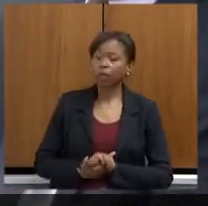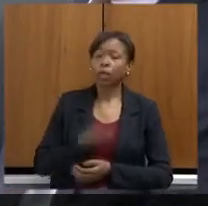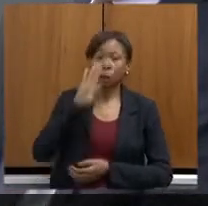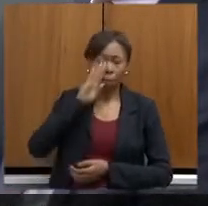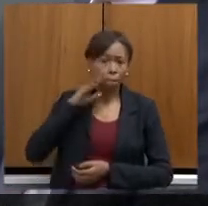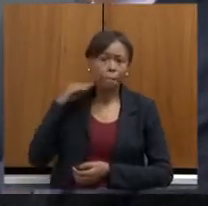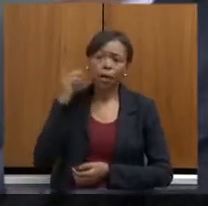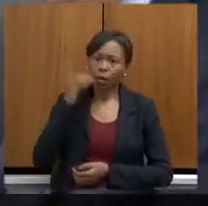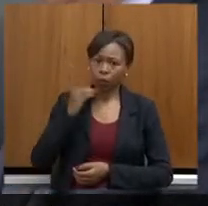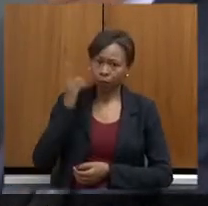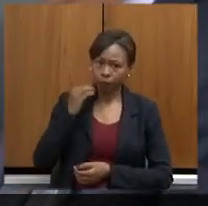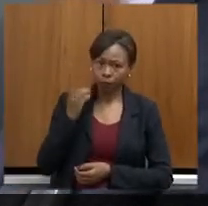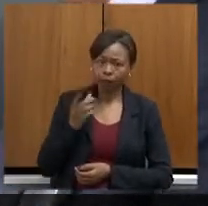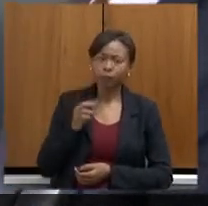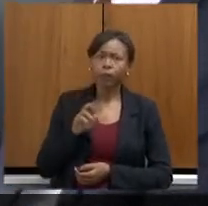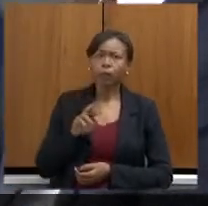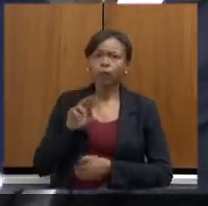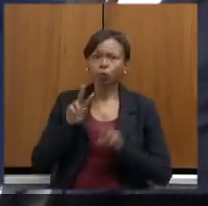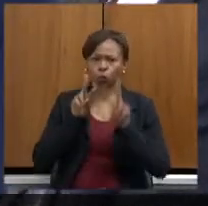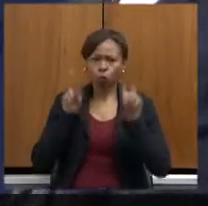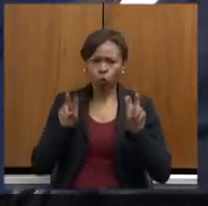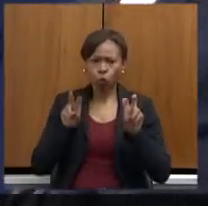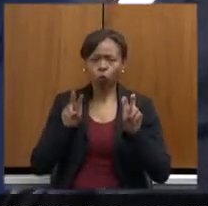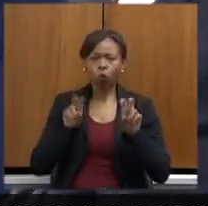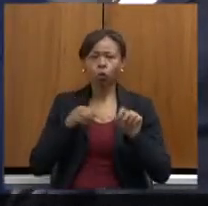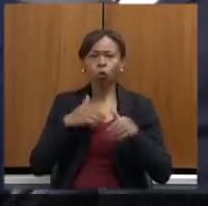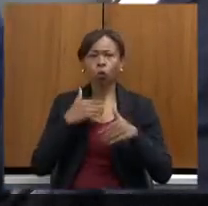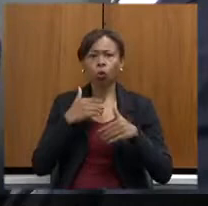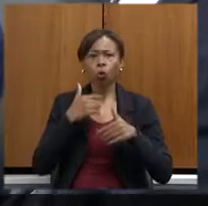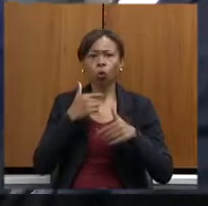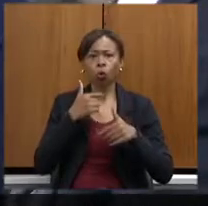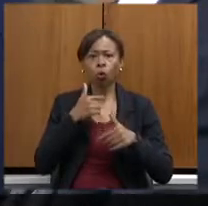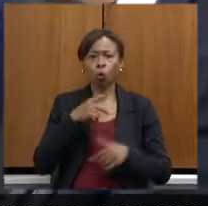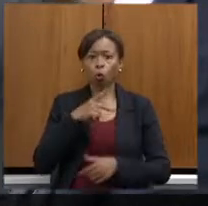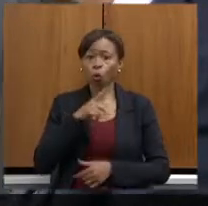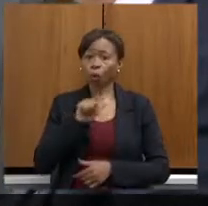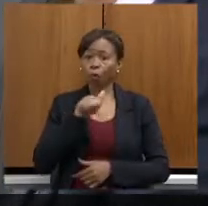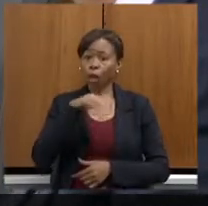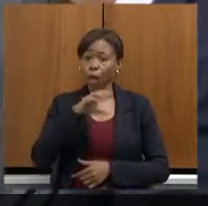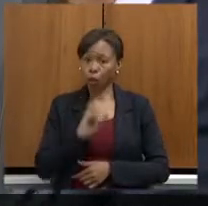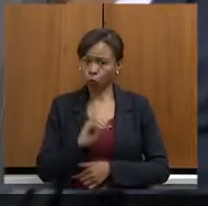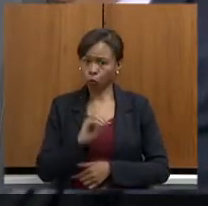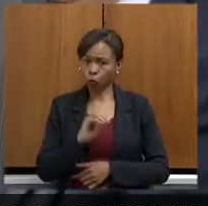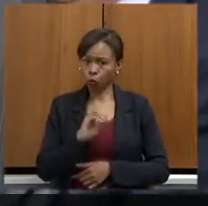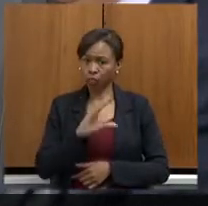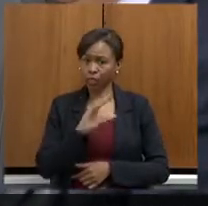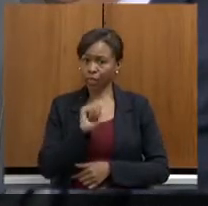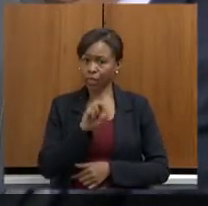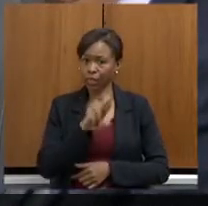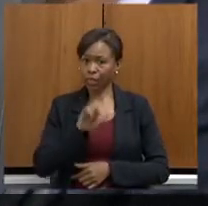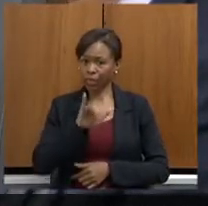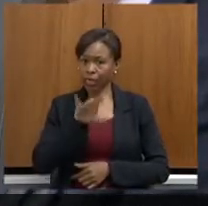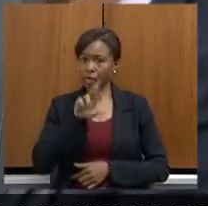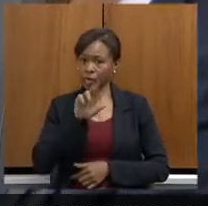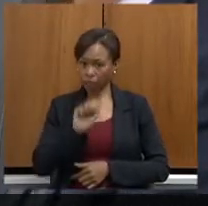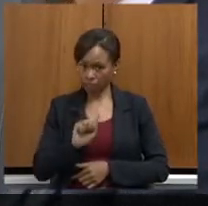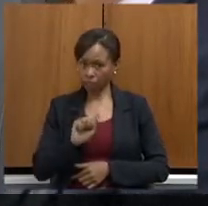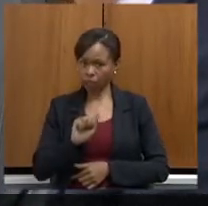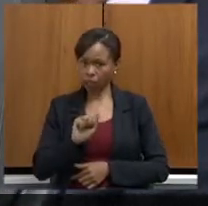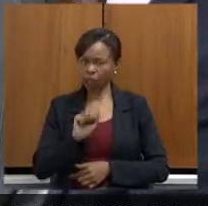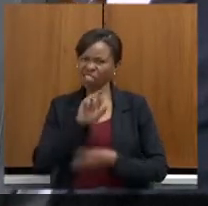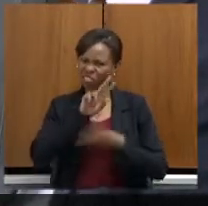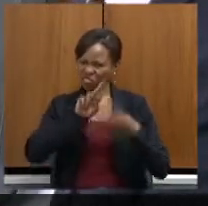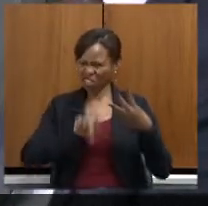quanto à questão do plano de carro como começar pelo primeiro depois você me ajuda repetindo que com várias perguntas vamos